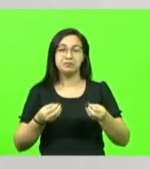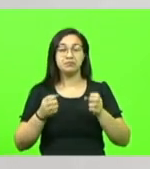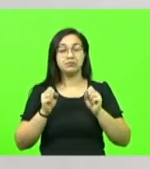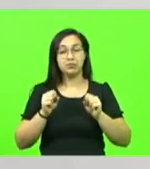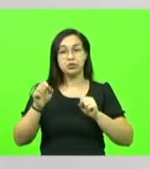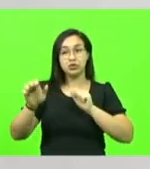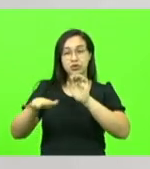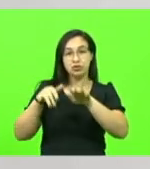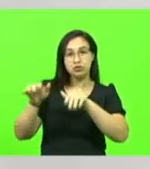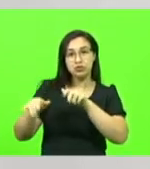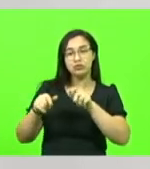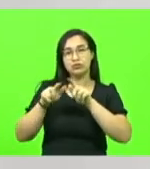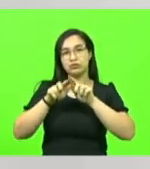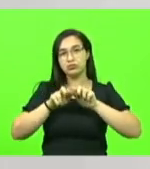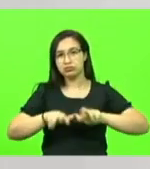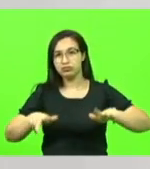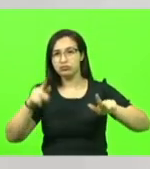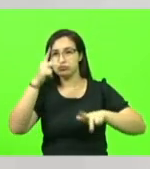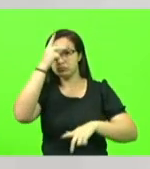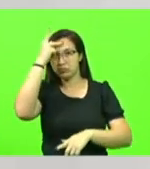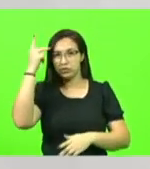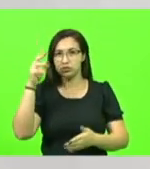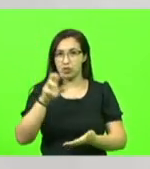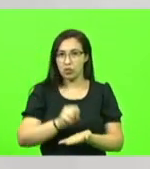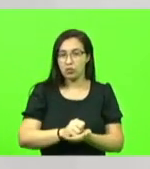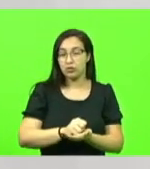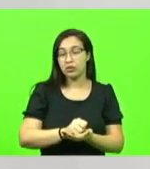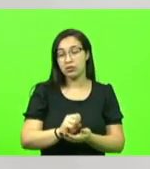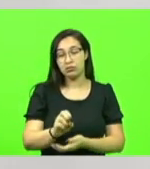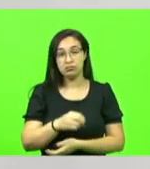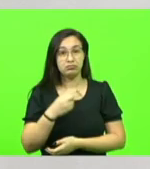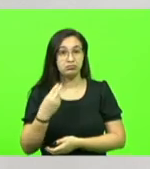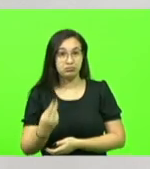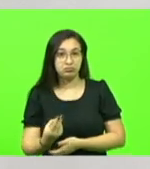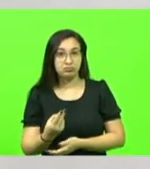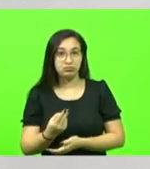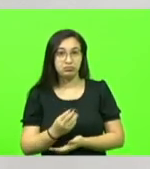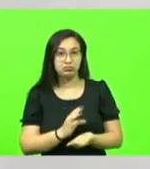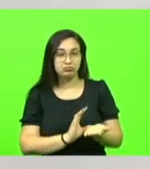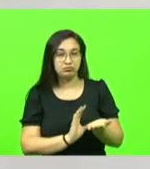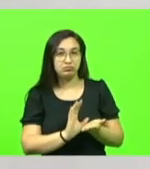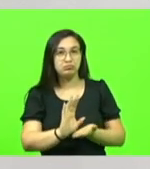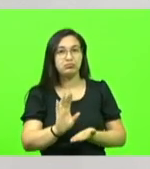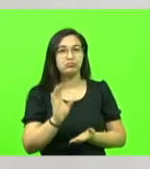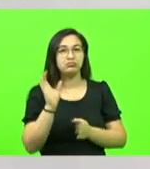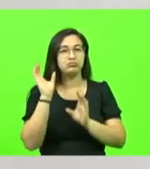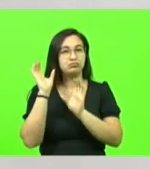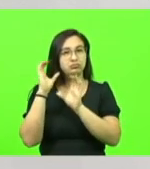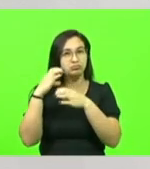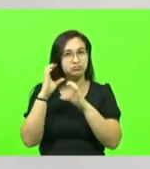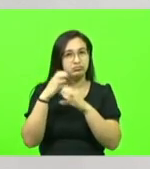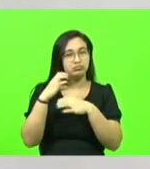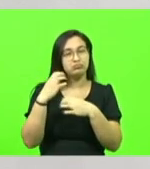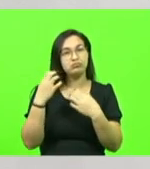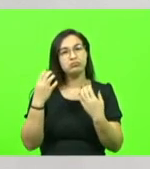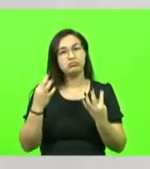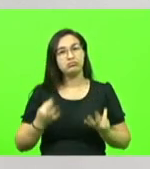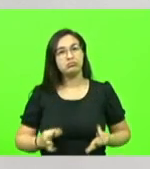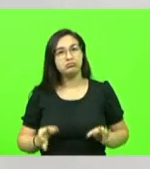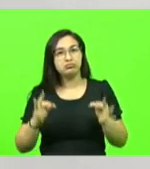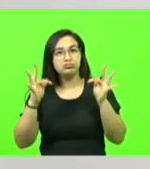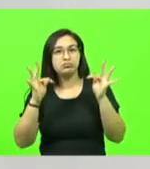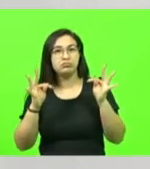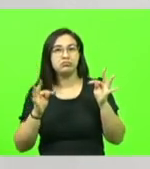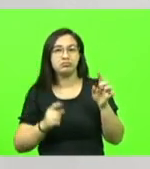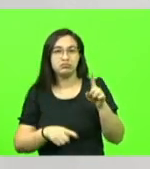para produzir, mais gente a trabalhar, ou ela investe em ciência, tecnologia, melhores